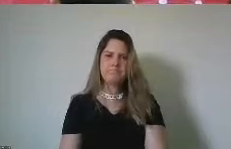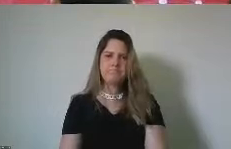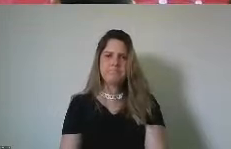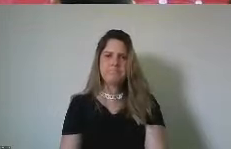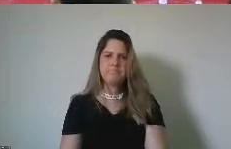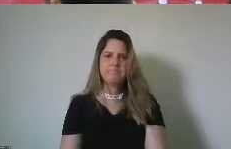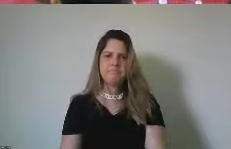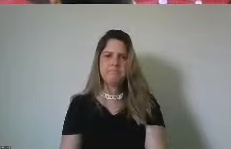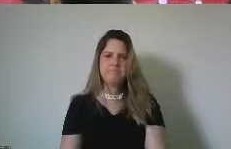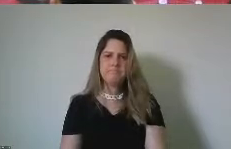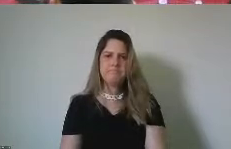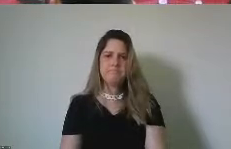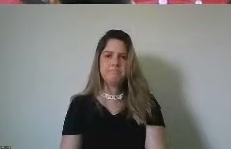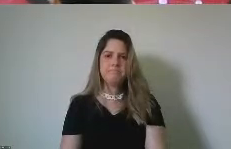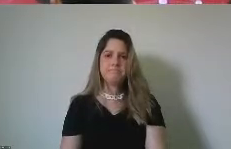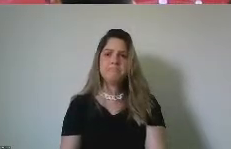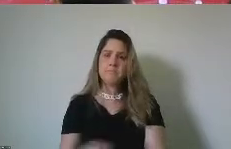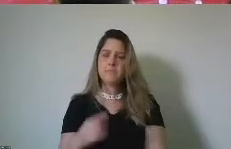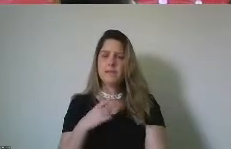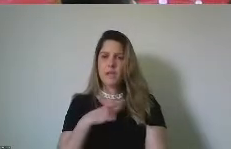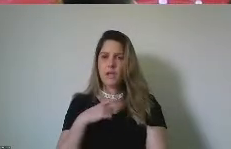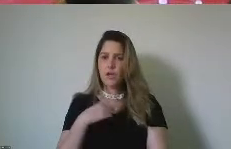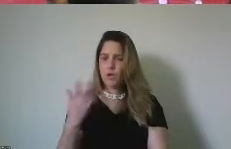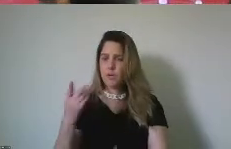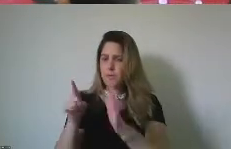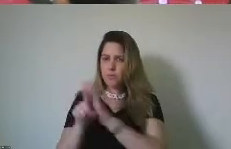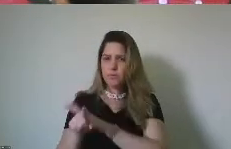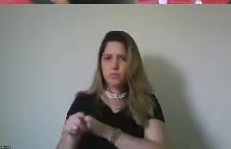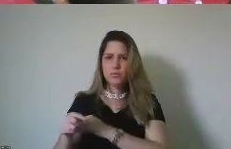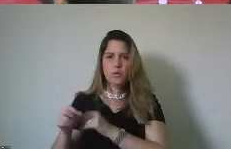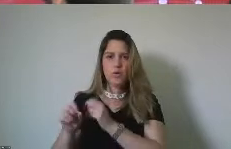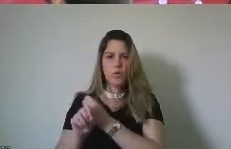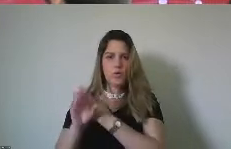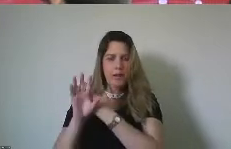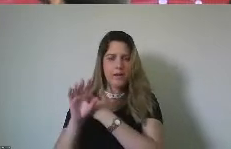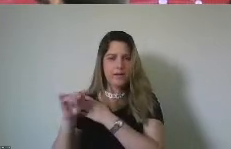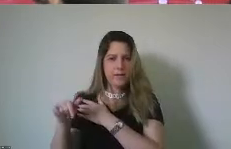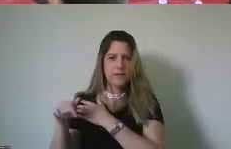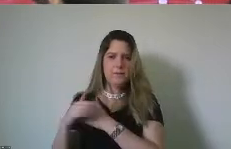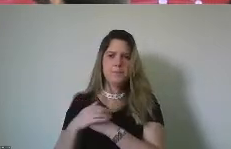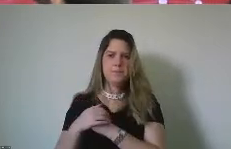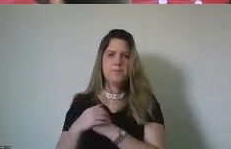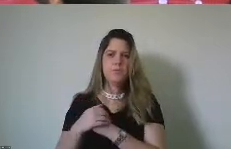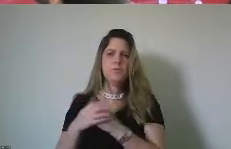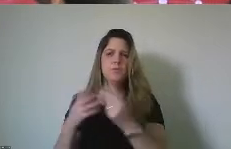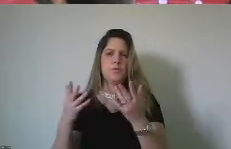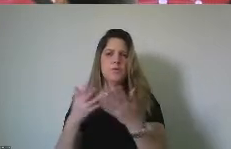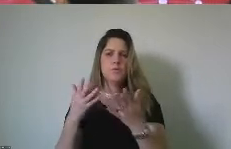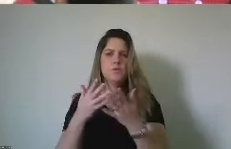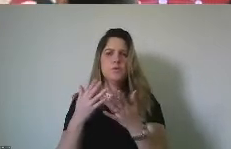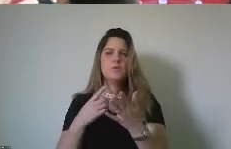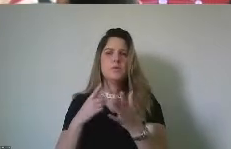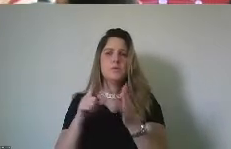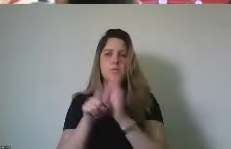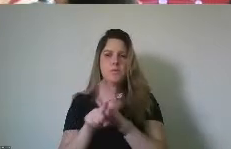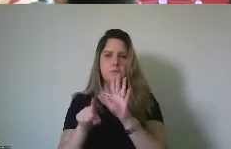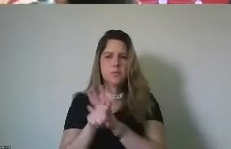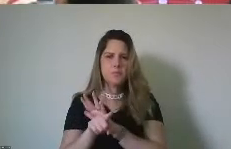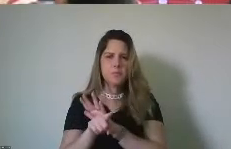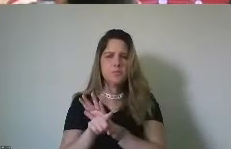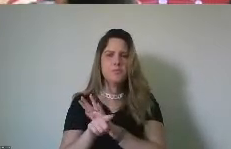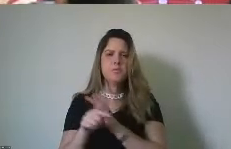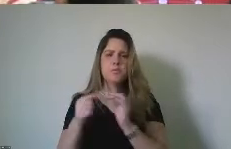bom tem uma pergunta aqui online no Cássio guerra e eu vou juntar depois com uma pergunta do Tomás Gonzales do